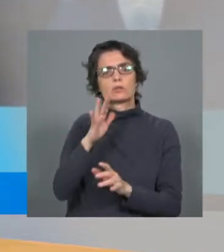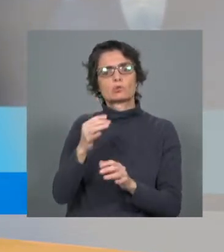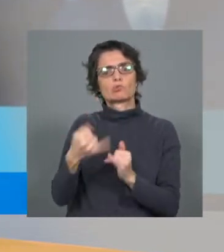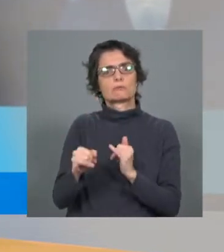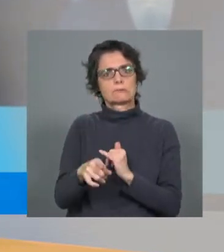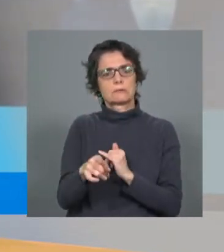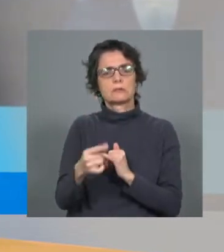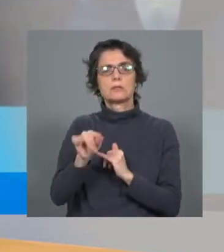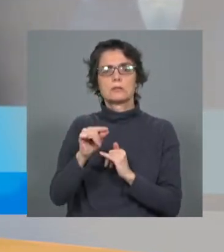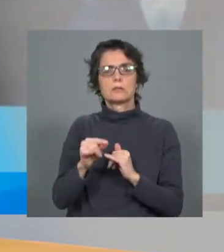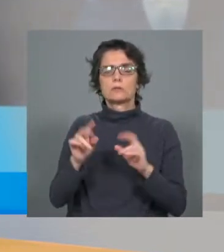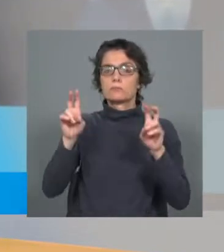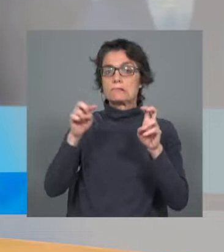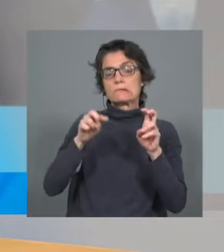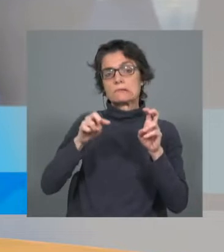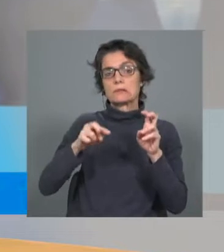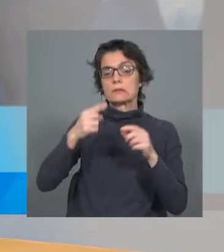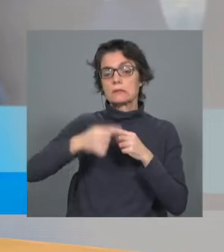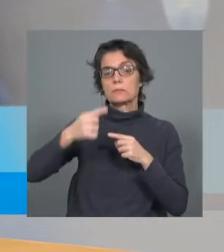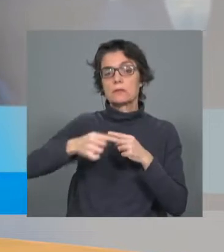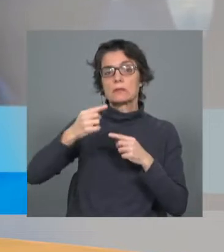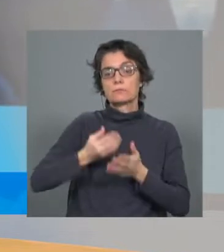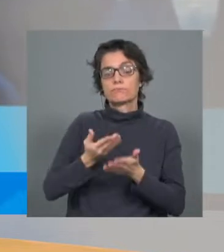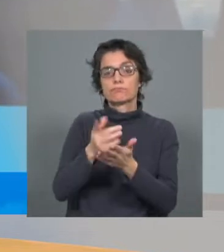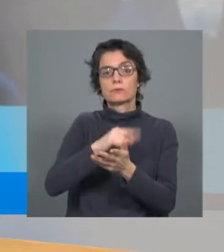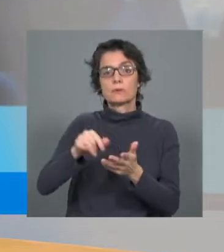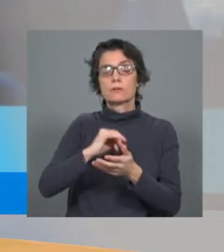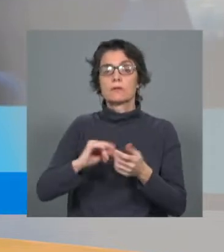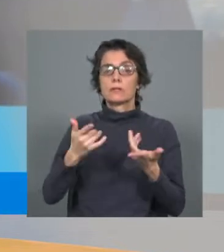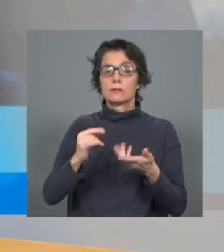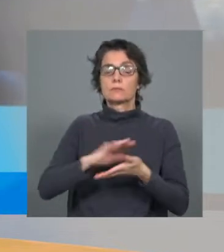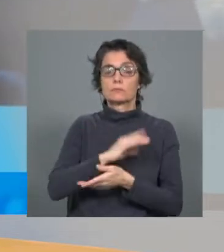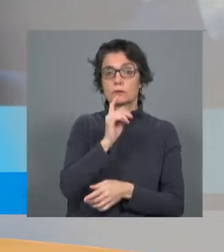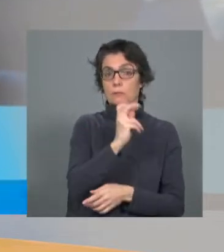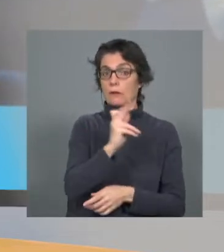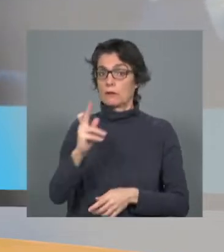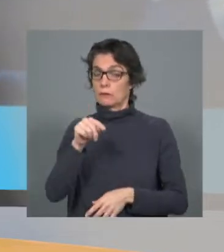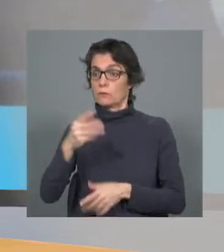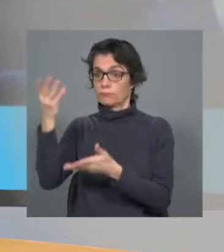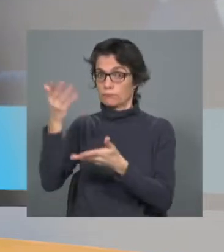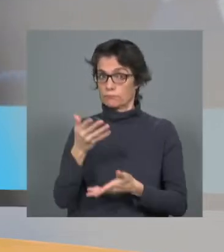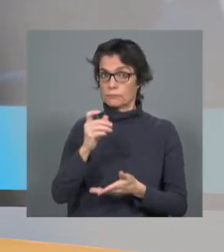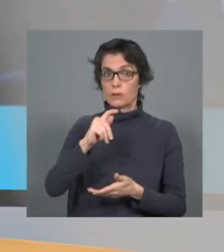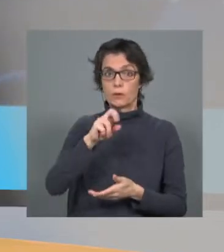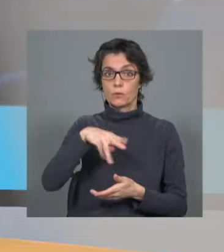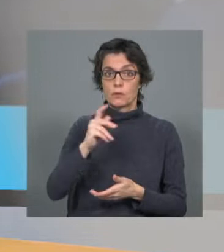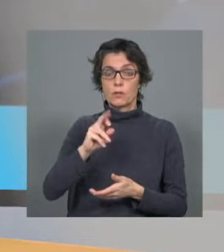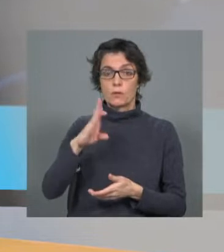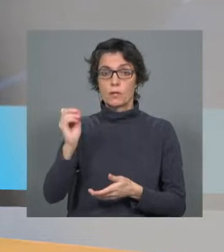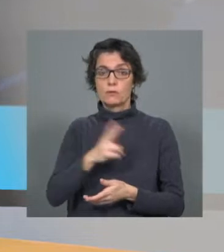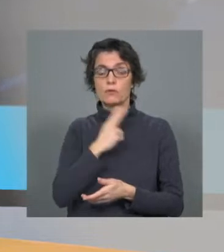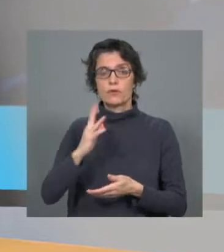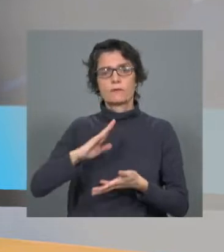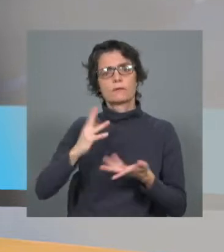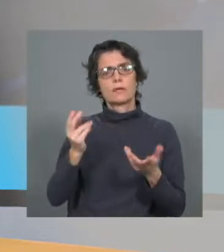comentário em cada semana que propomos, através do jornalismo da Renascença, contando hoje com a presença de Eunice Lourenço, chefe de redação.